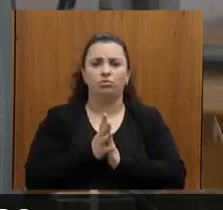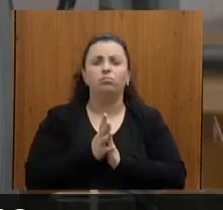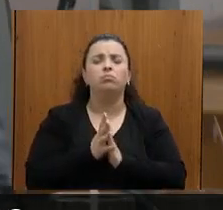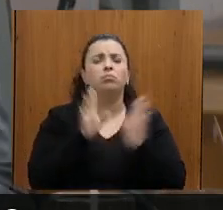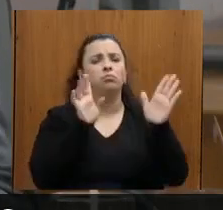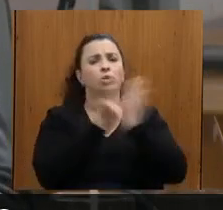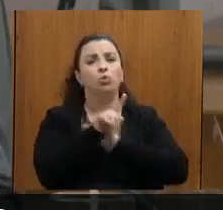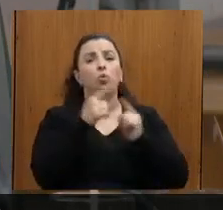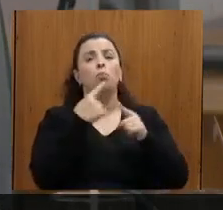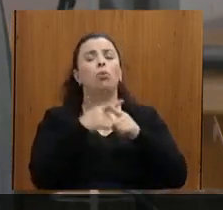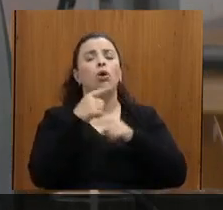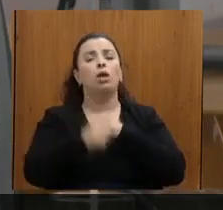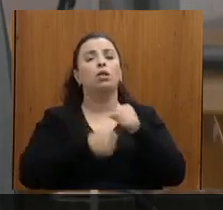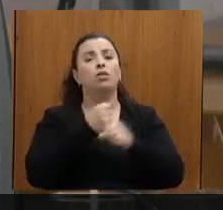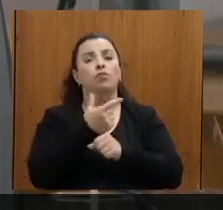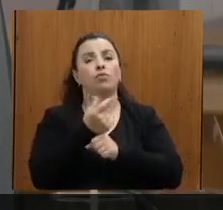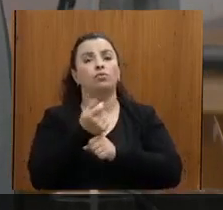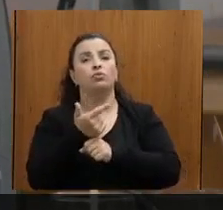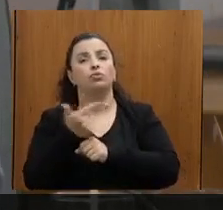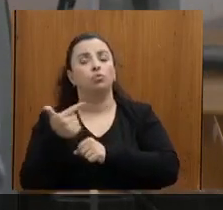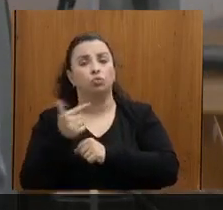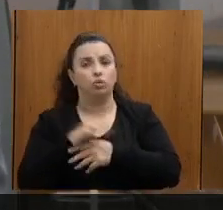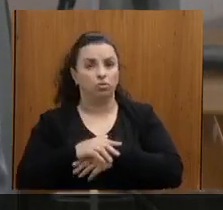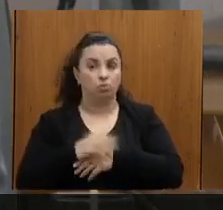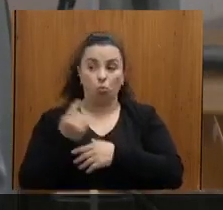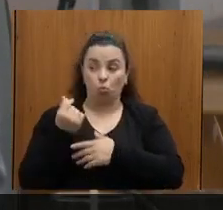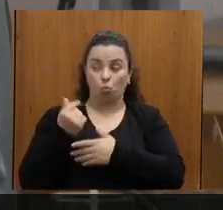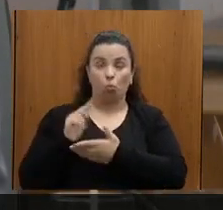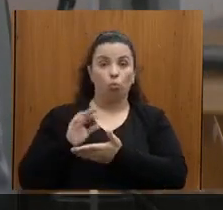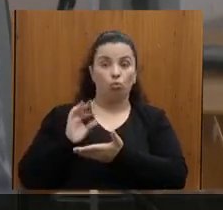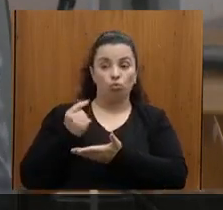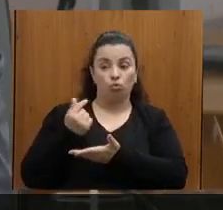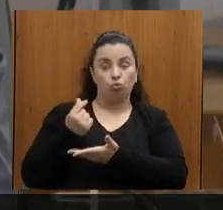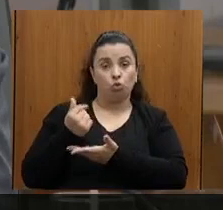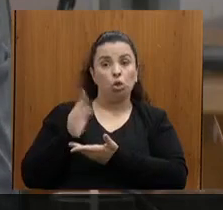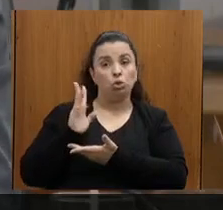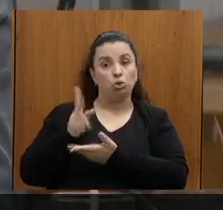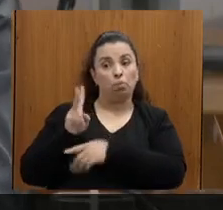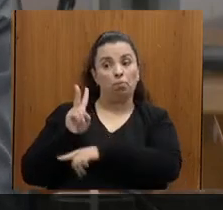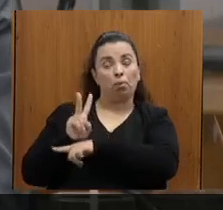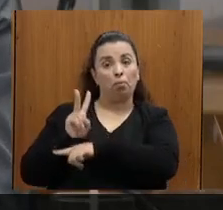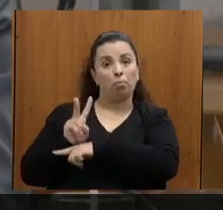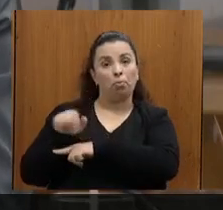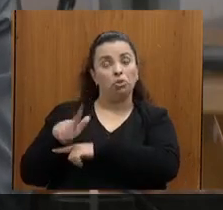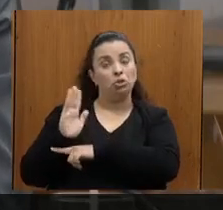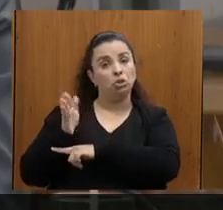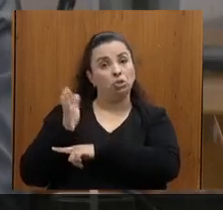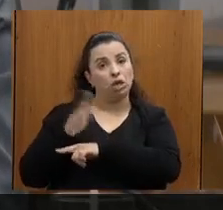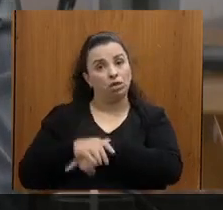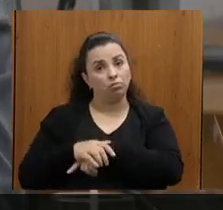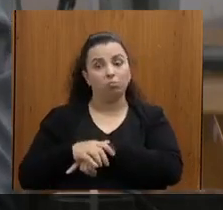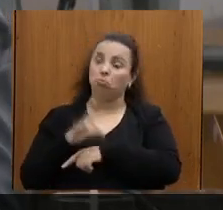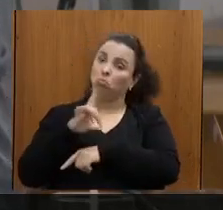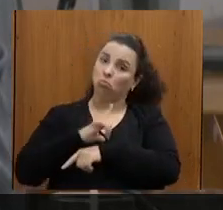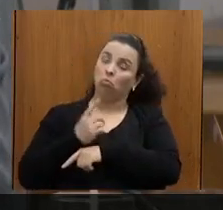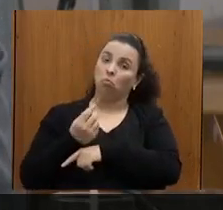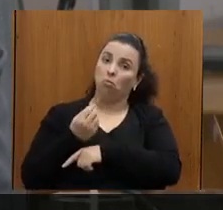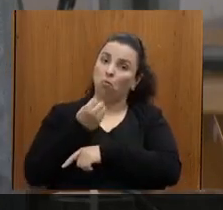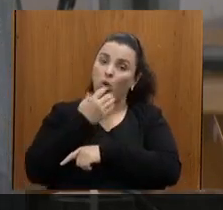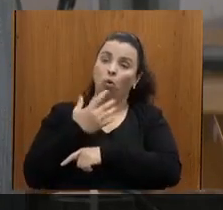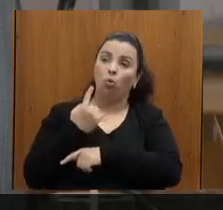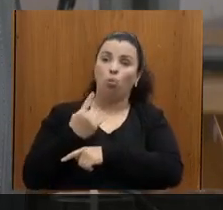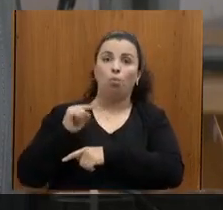Foi muito bem colocado, o recurso já está disponível neste ano, num bom volume de 1